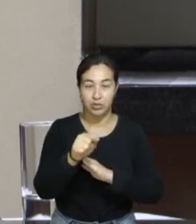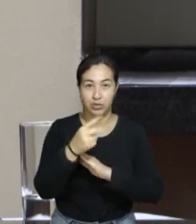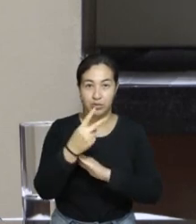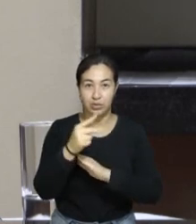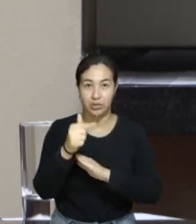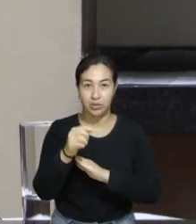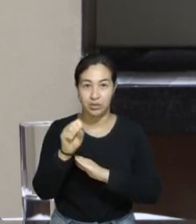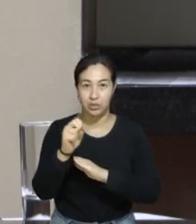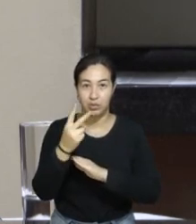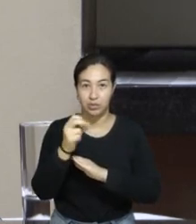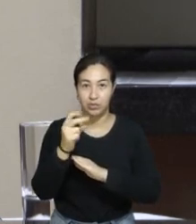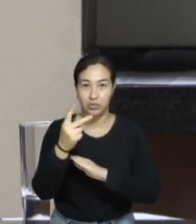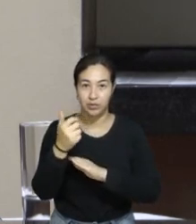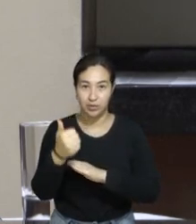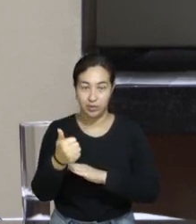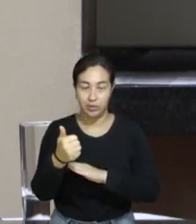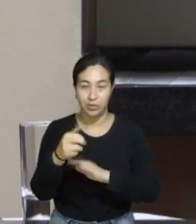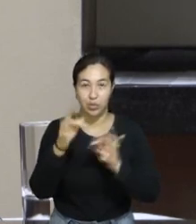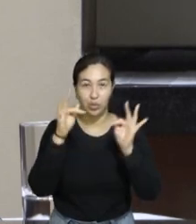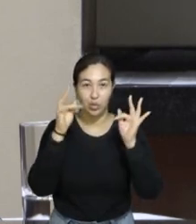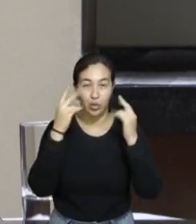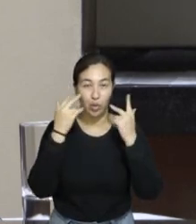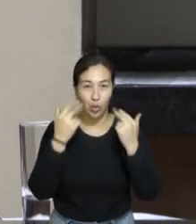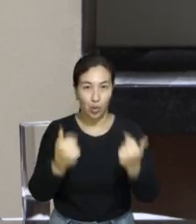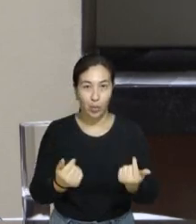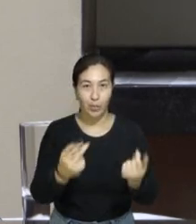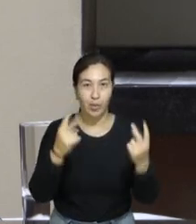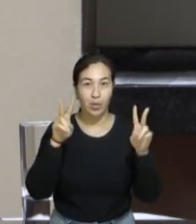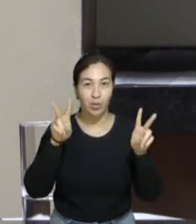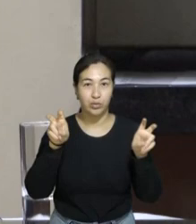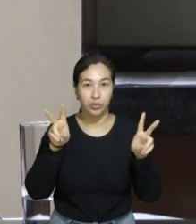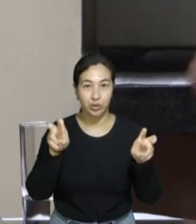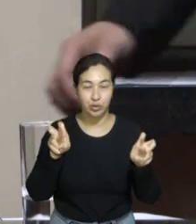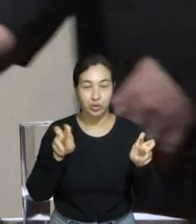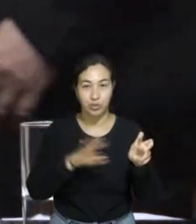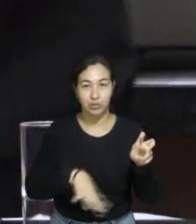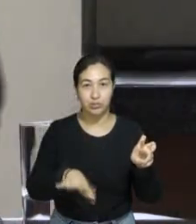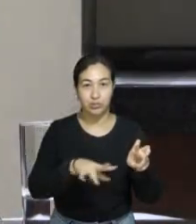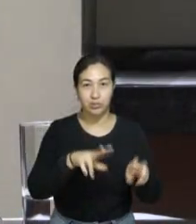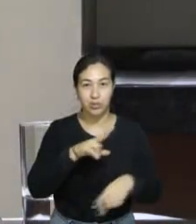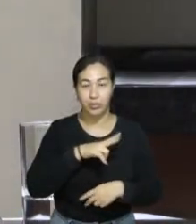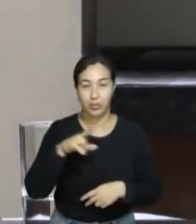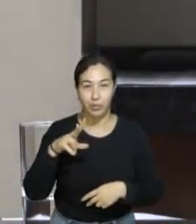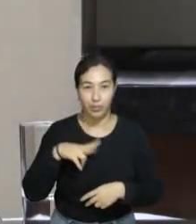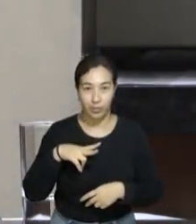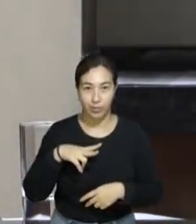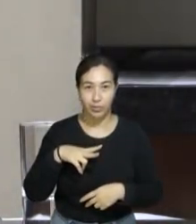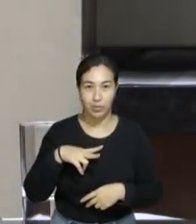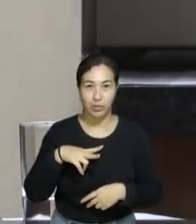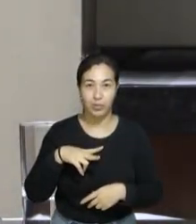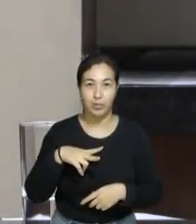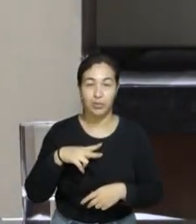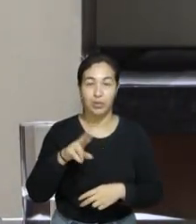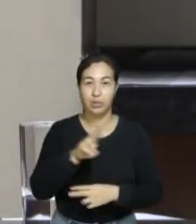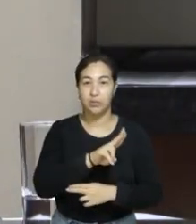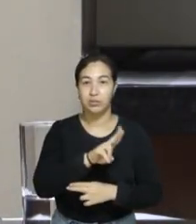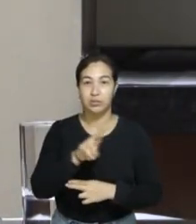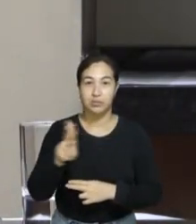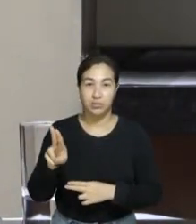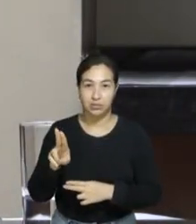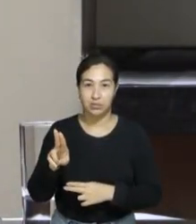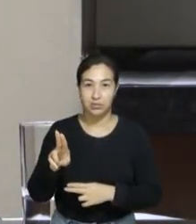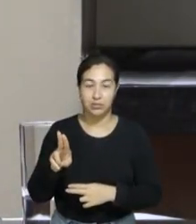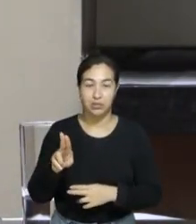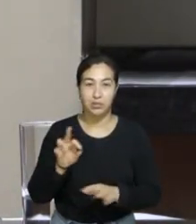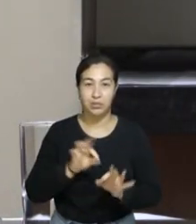18.278/2021, que consolida os atos normativos que concede o título de utilidade pública estadual no nome do Estado de Santa Catarina para fazer constar nele o nome de tal entidade.